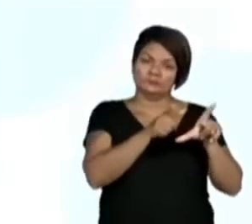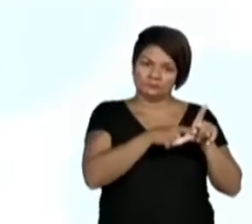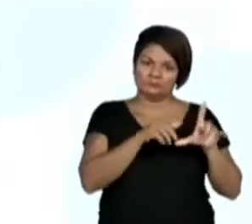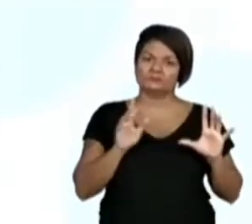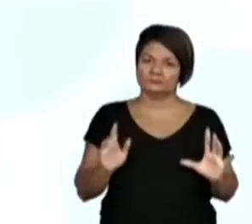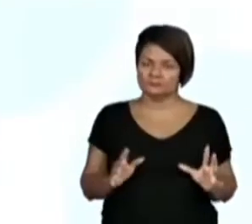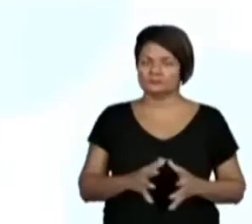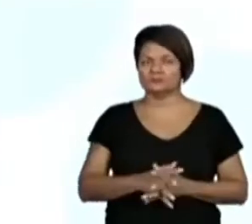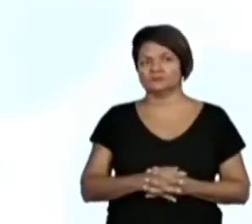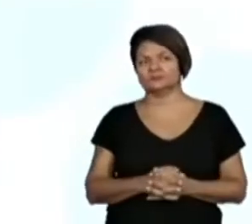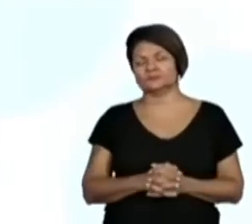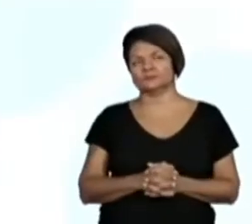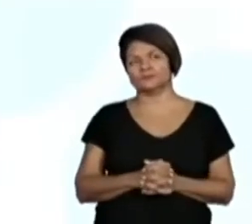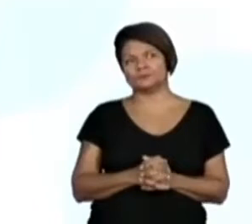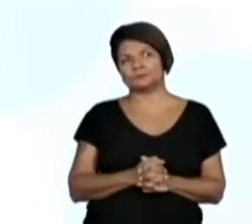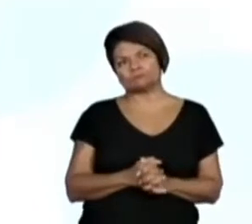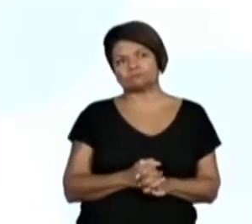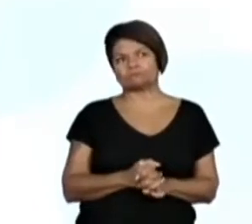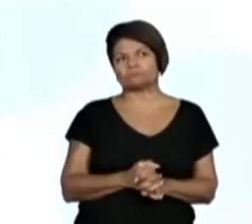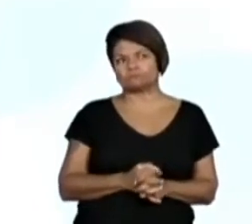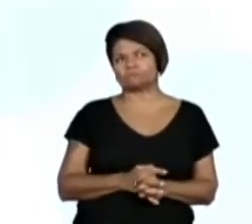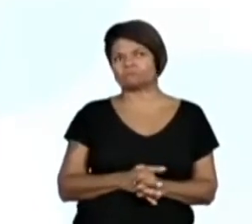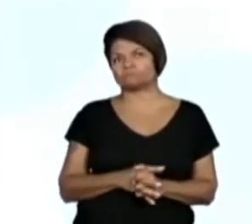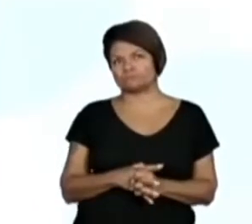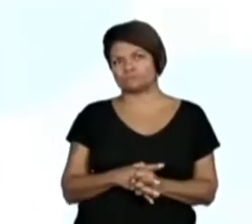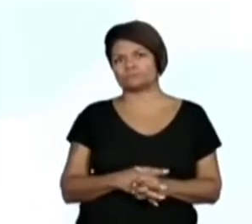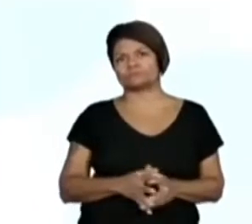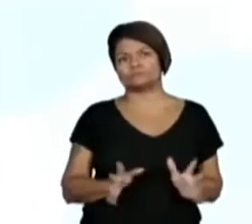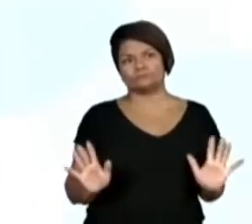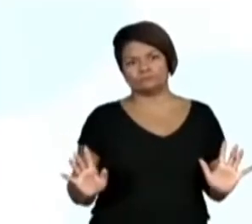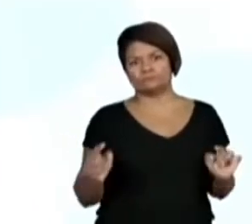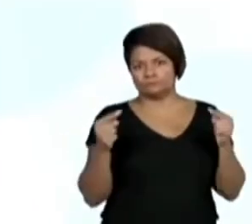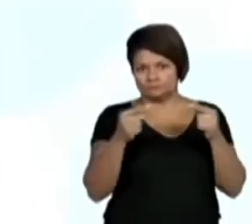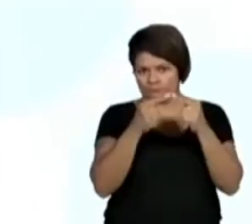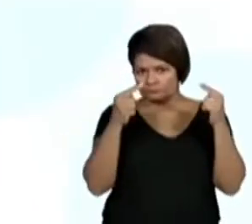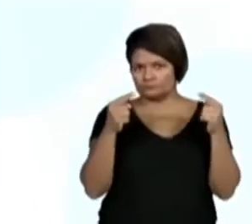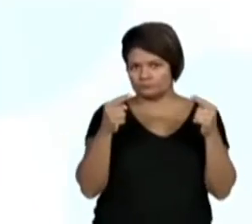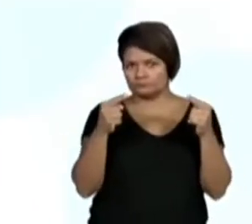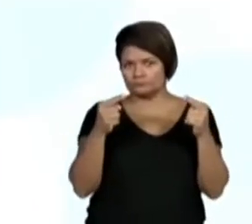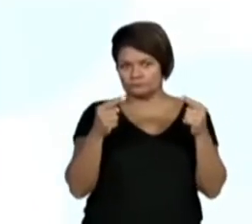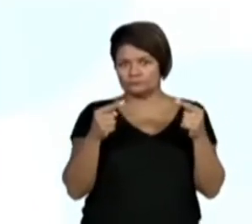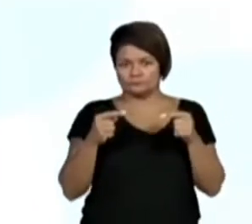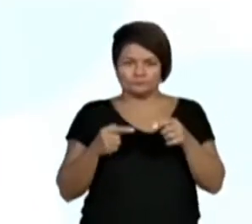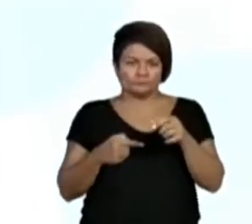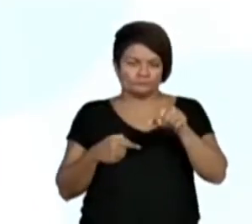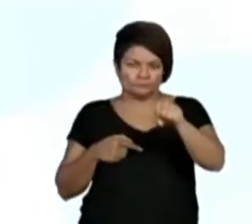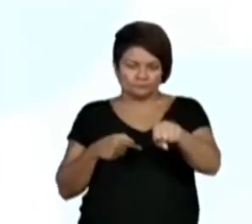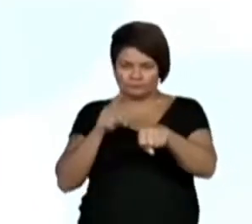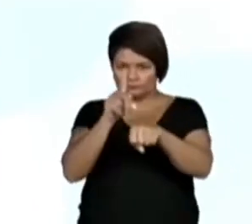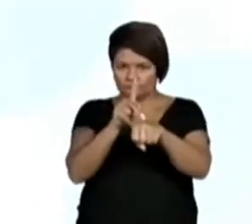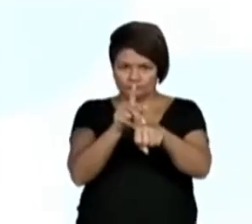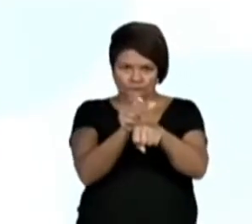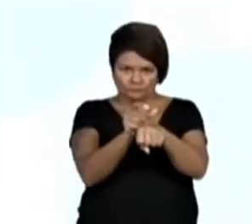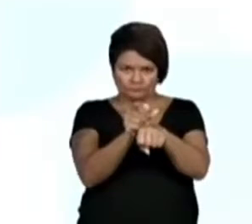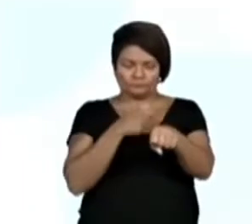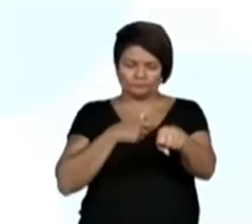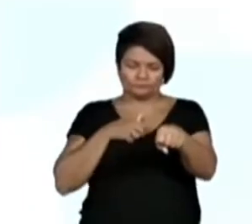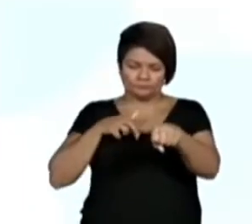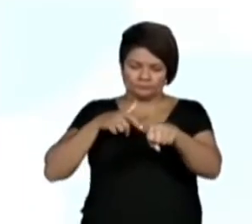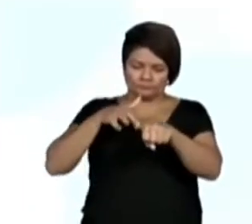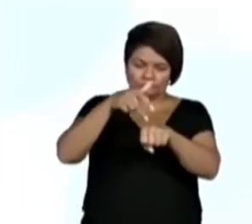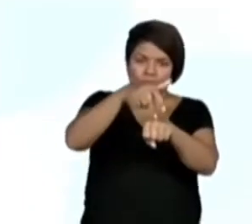papel. Aqui. Olha só, será que você desenhou um pé porque tem a ver com pisei na pedrinha? Ah, não sei. Eu vou dar outra dica. Você vai eu